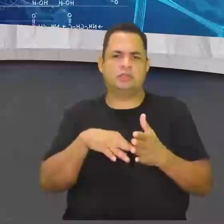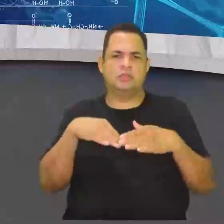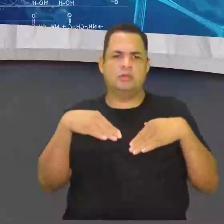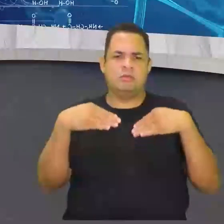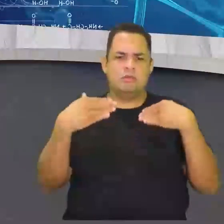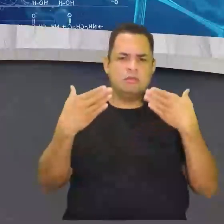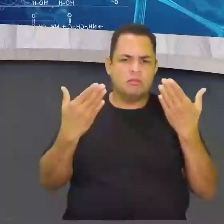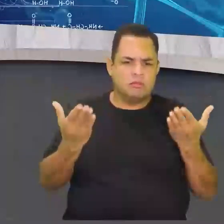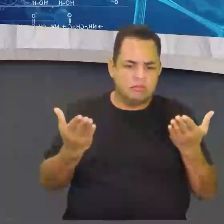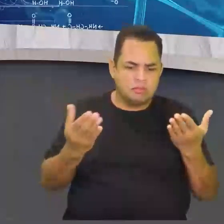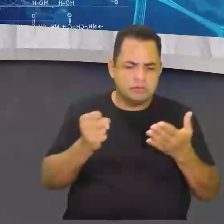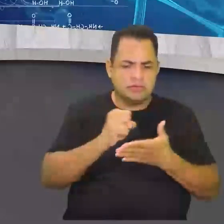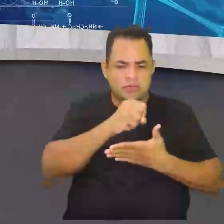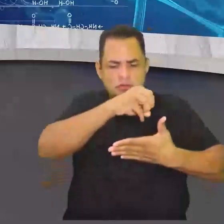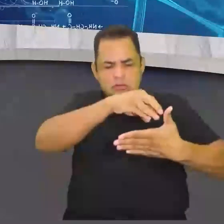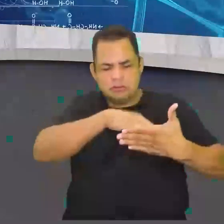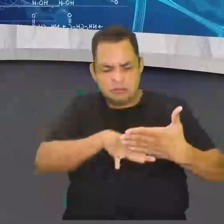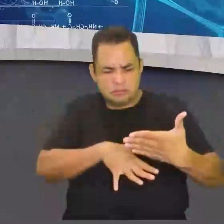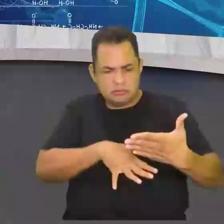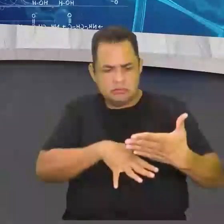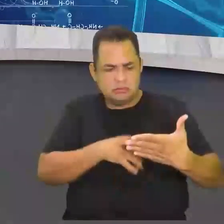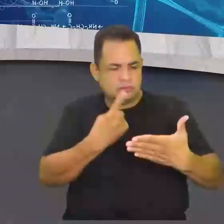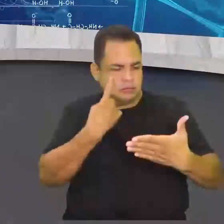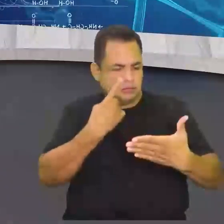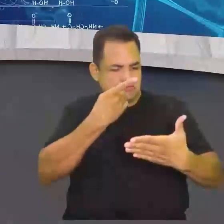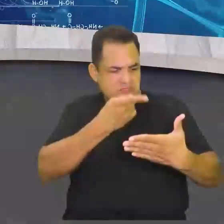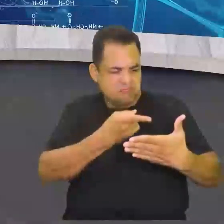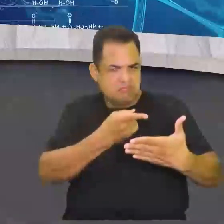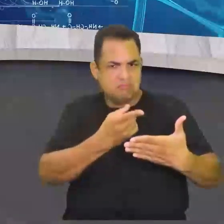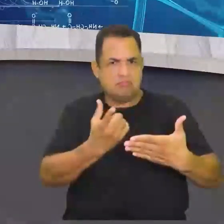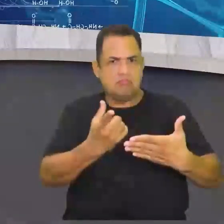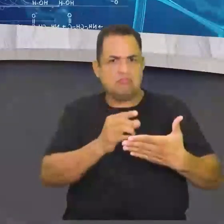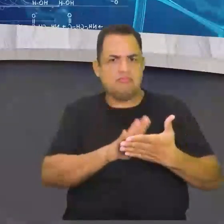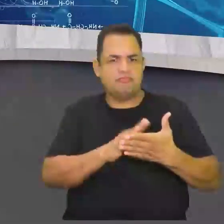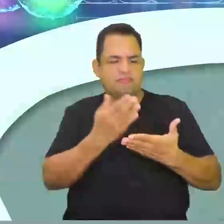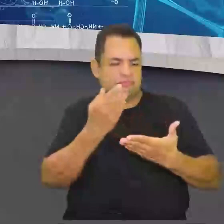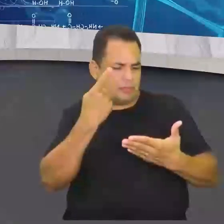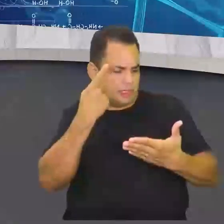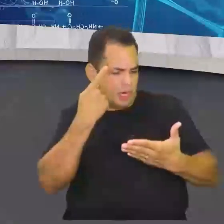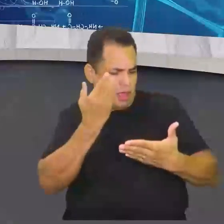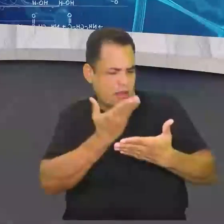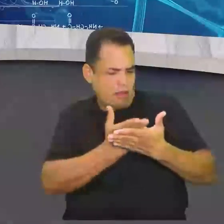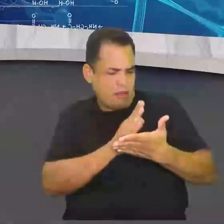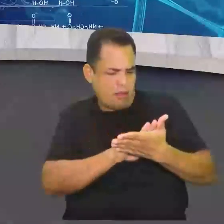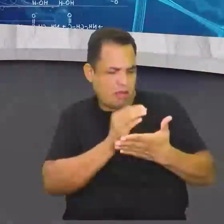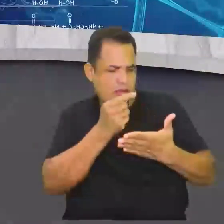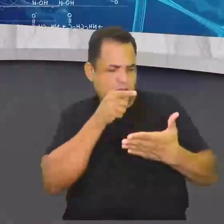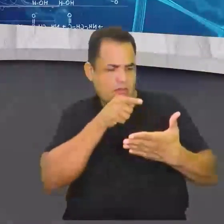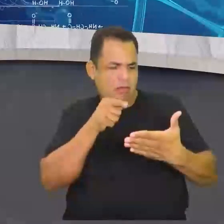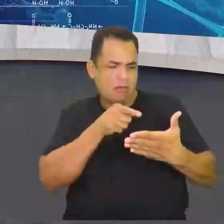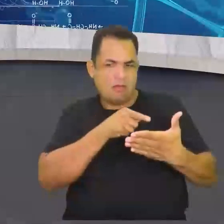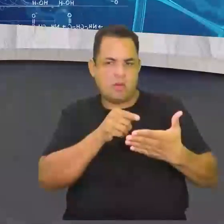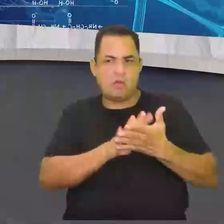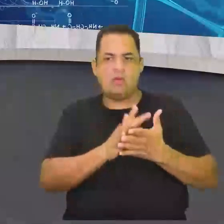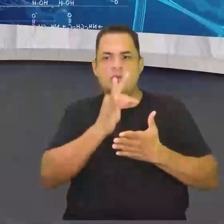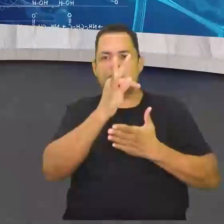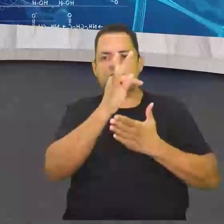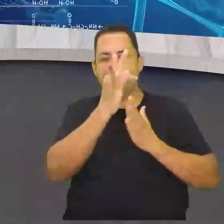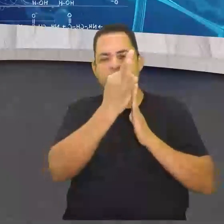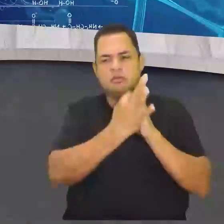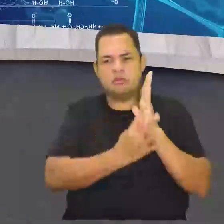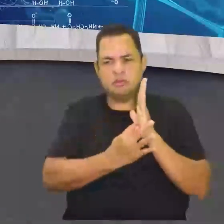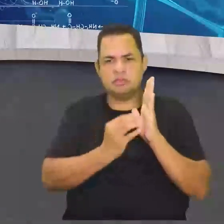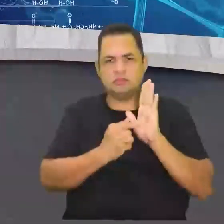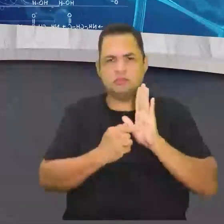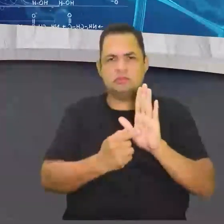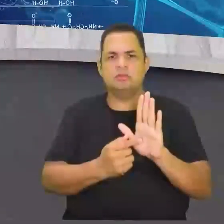vai lá nas alternativas, se você for levar a fundo a interpretação do que o texto passou para a